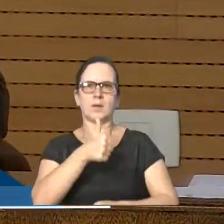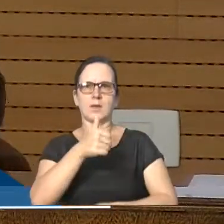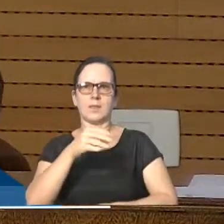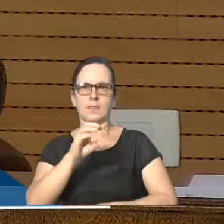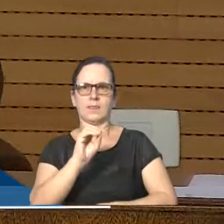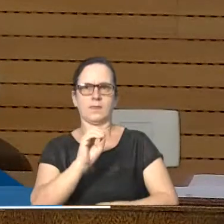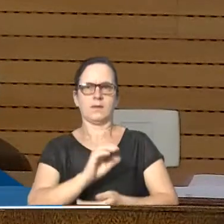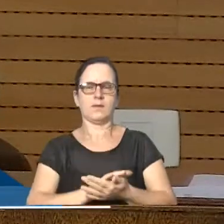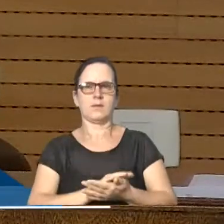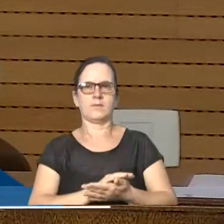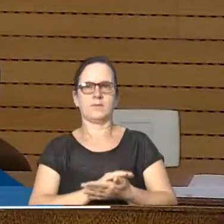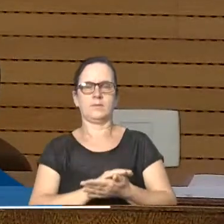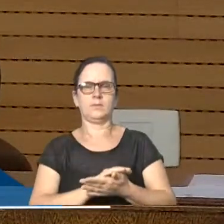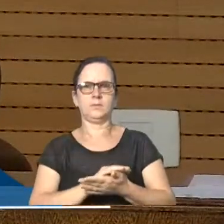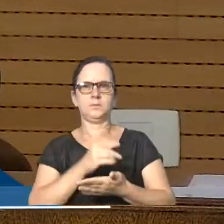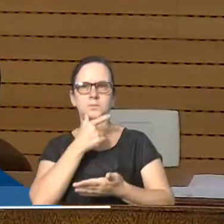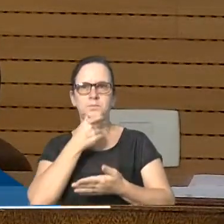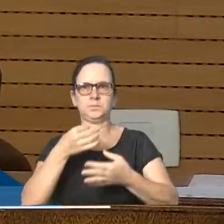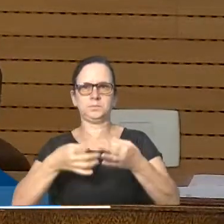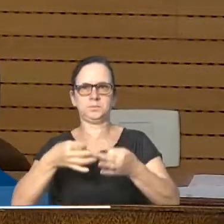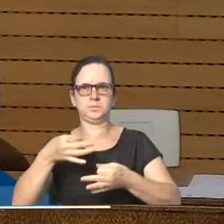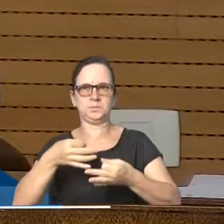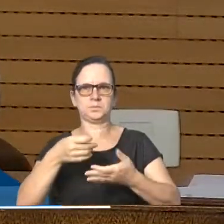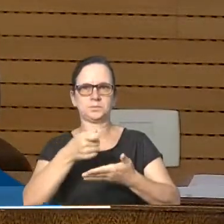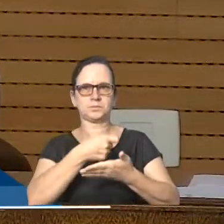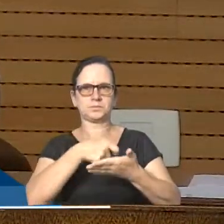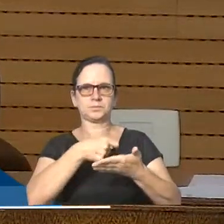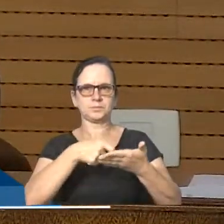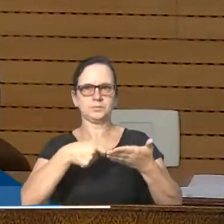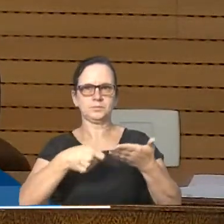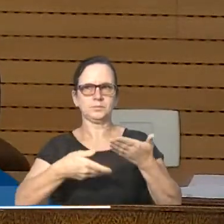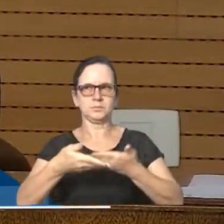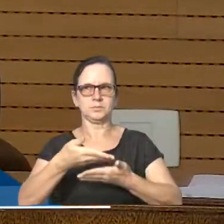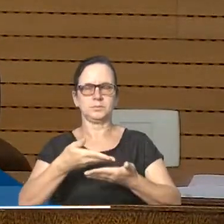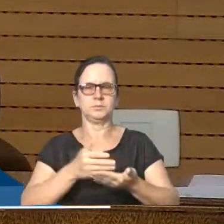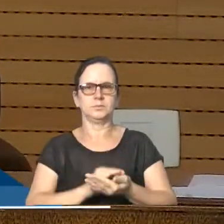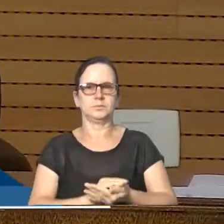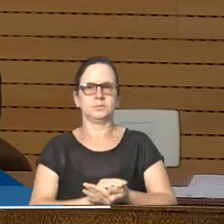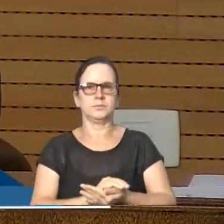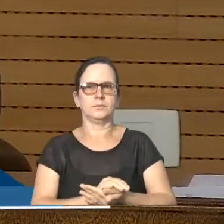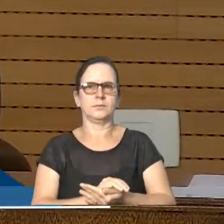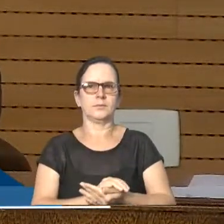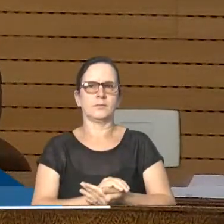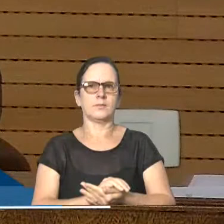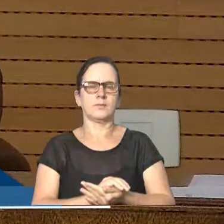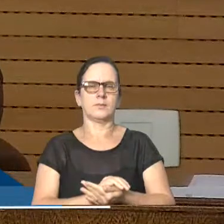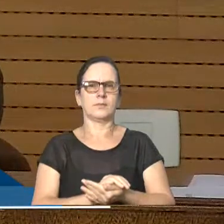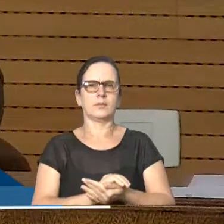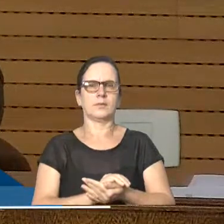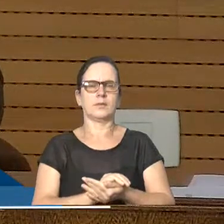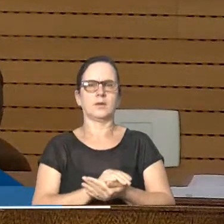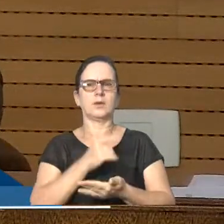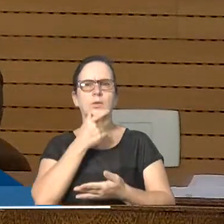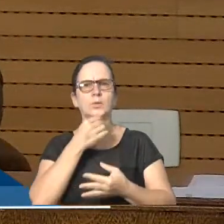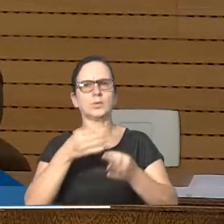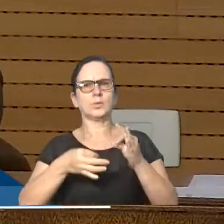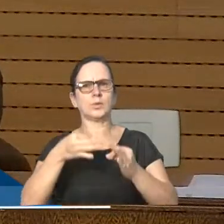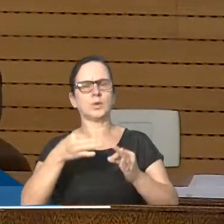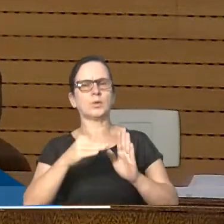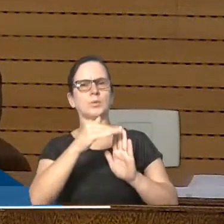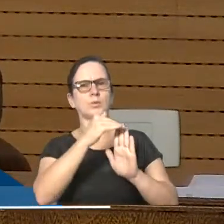douta Procuradoria Legislativa, que acatamos e a seguir transcrevemos. Os autos do processo vindo